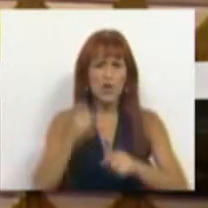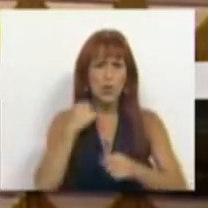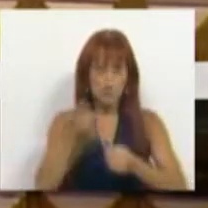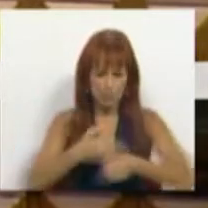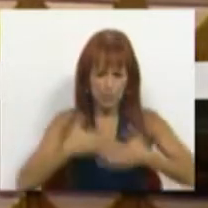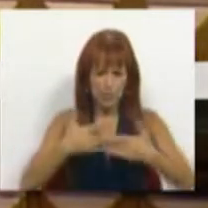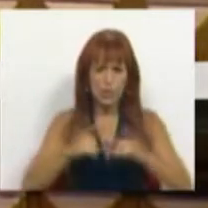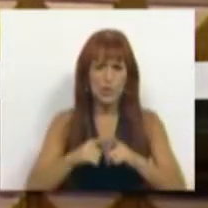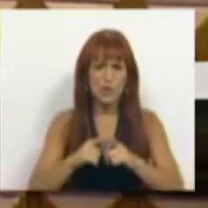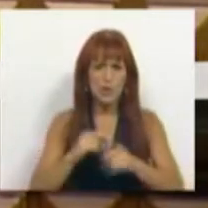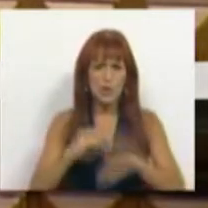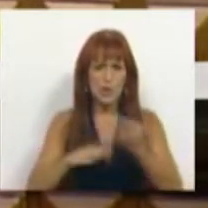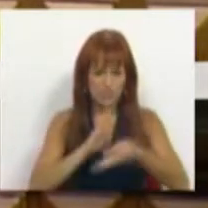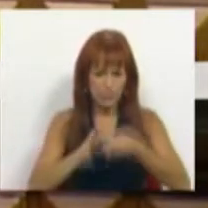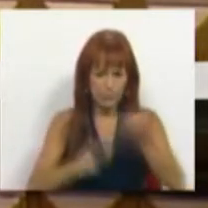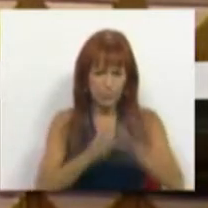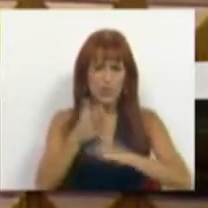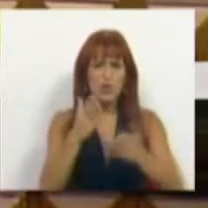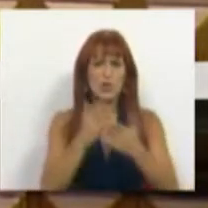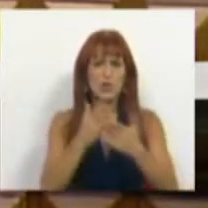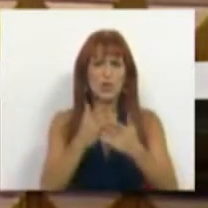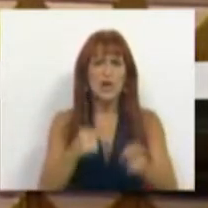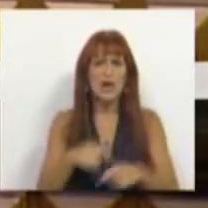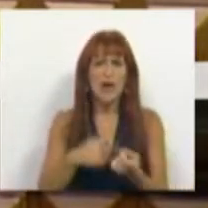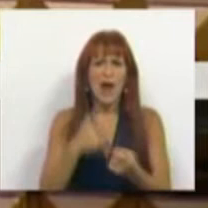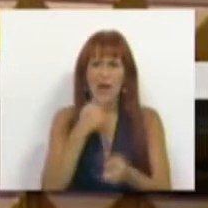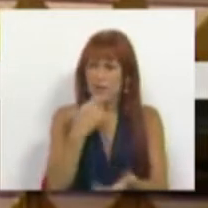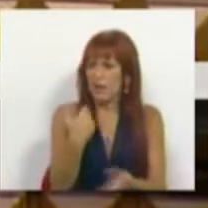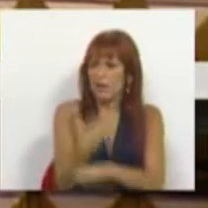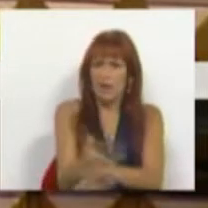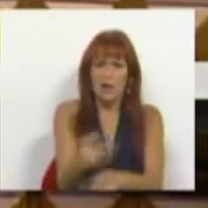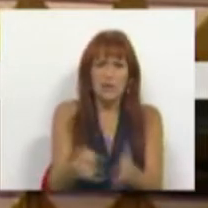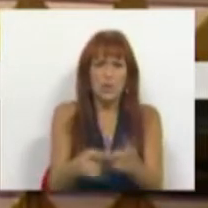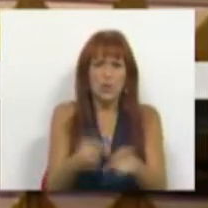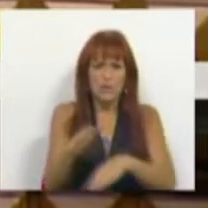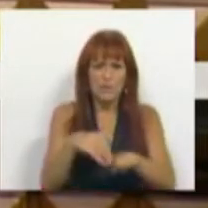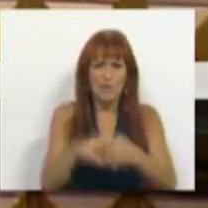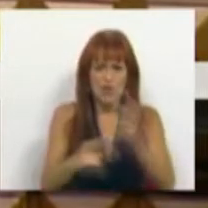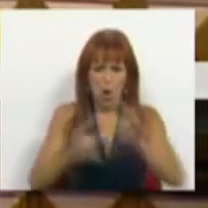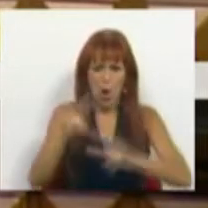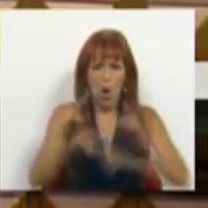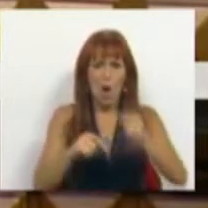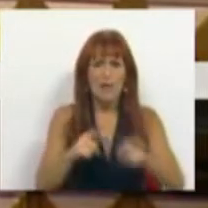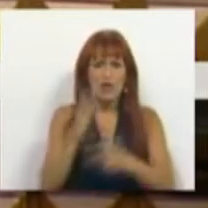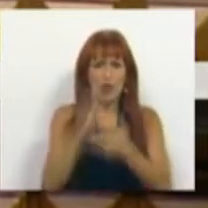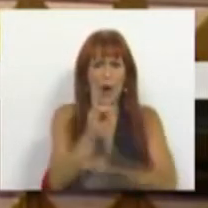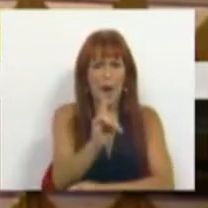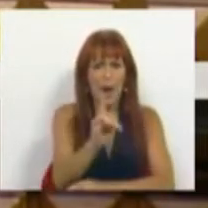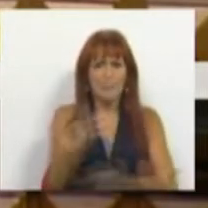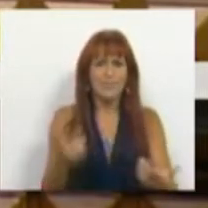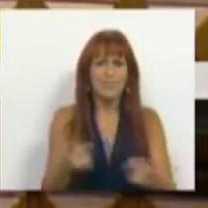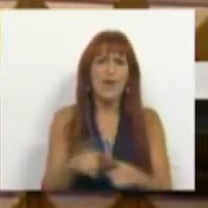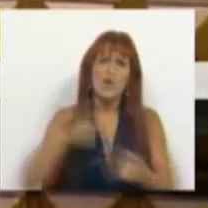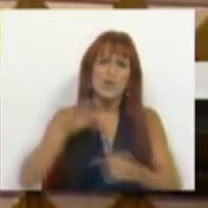profissionais, prosseguimento de estudos, e só pegam por tardias a necessidade de realização de obras nesta escola.